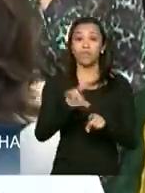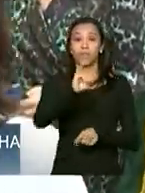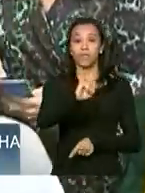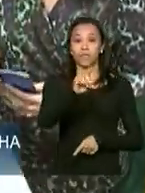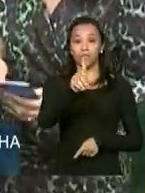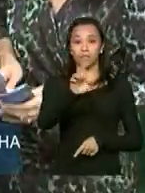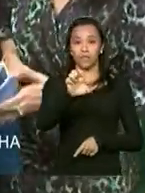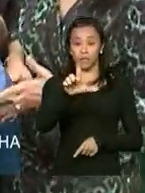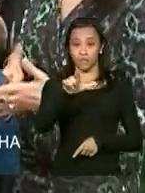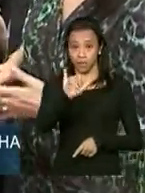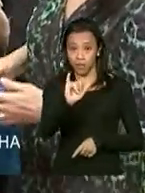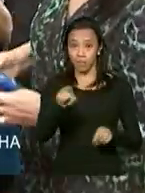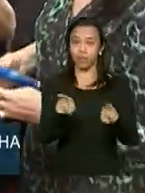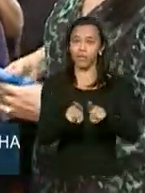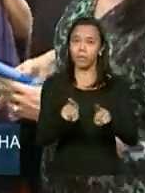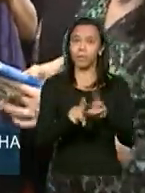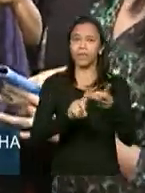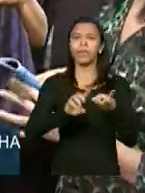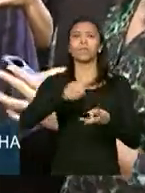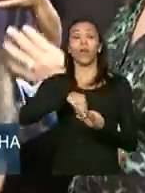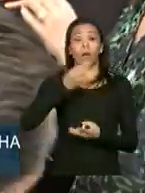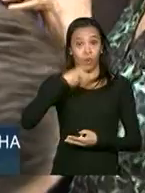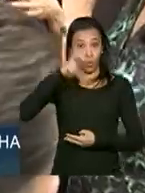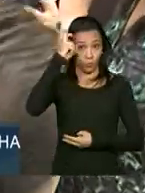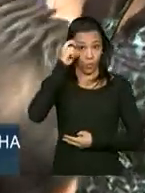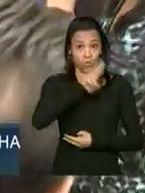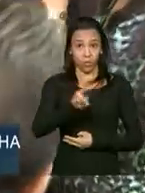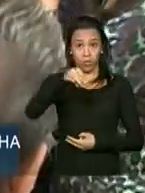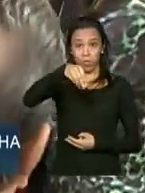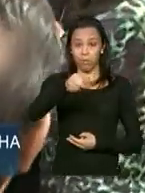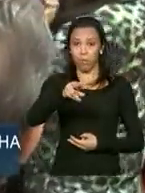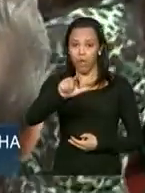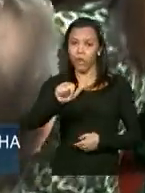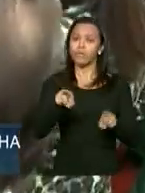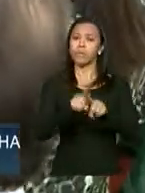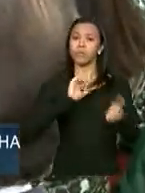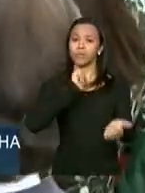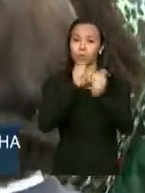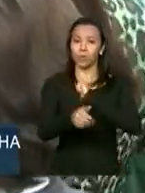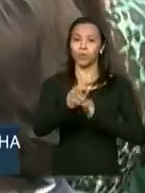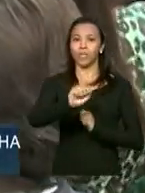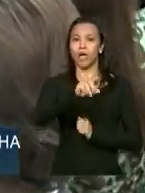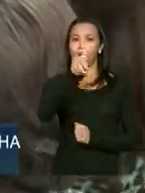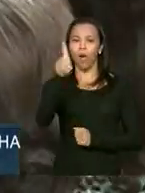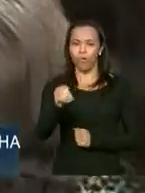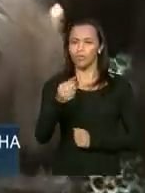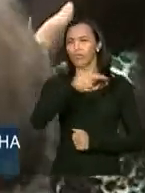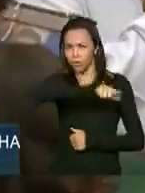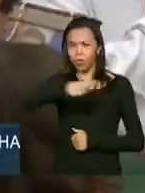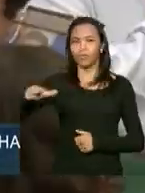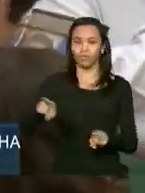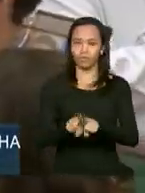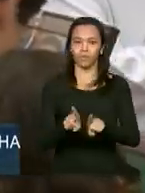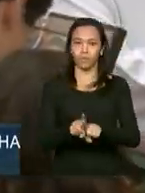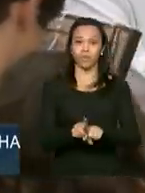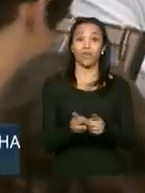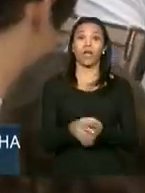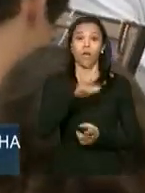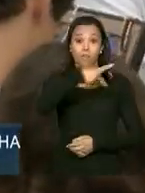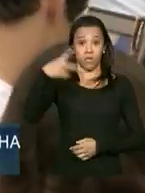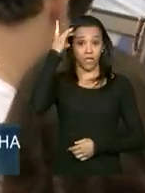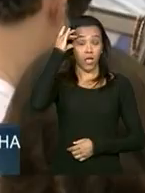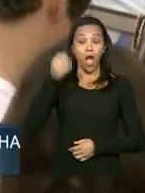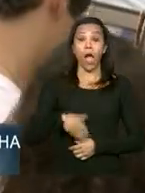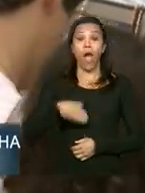República, Idelis Salvatti, da Cultura, Marta Suplicy, do Esporte, Aldo Rebelo, entre outros. A presidenta